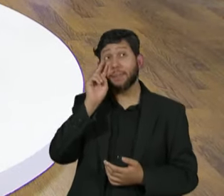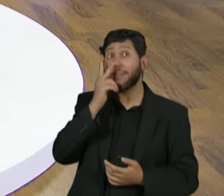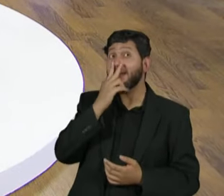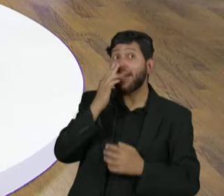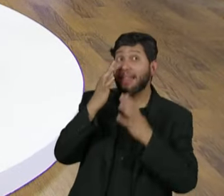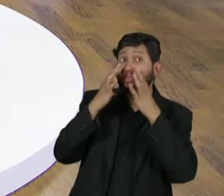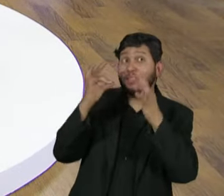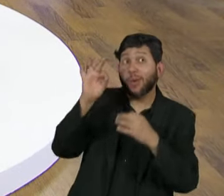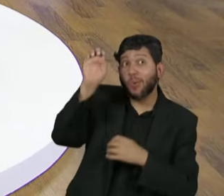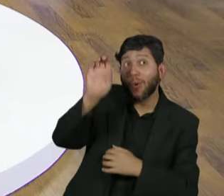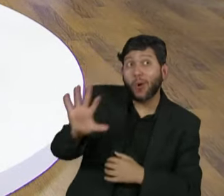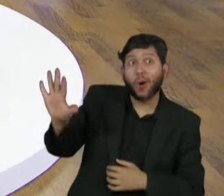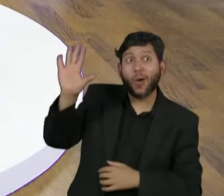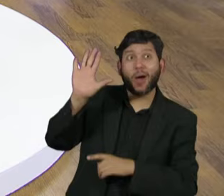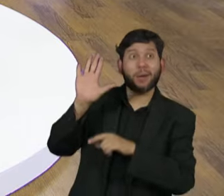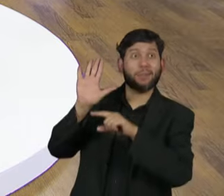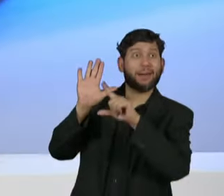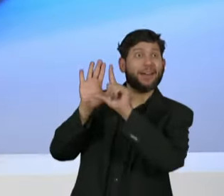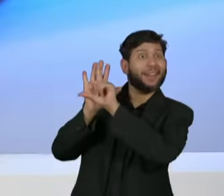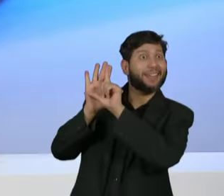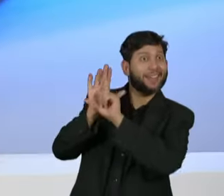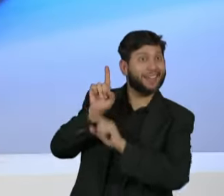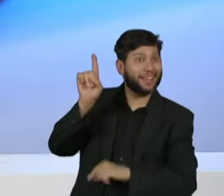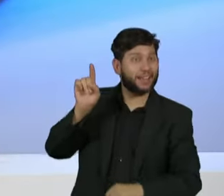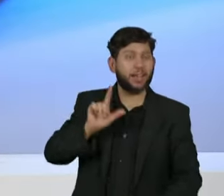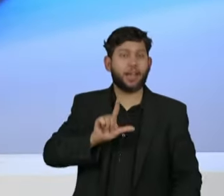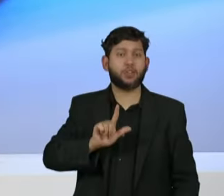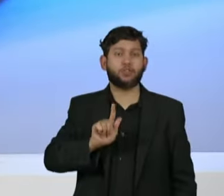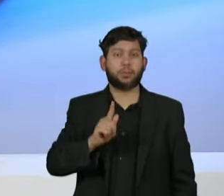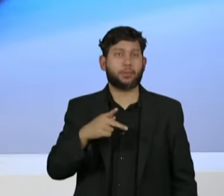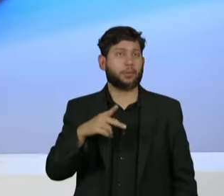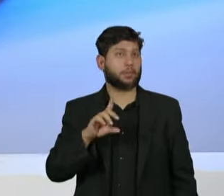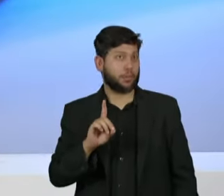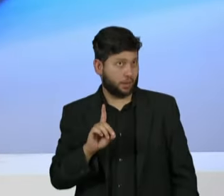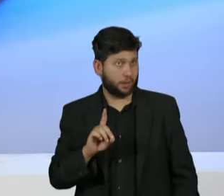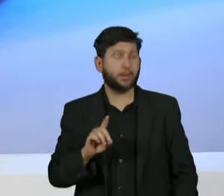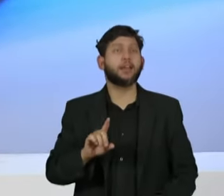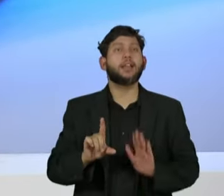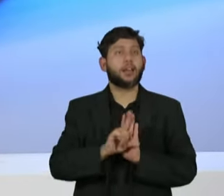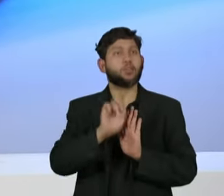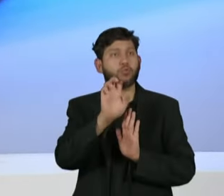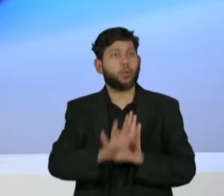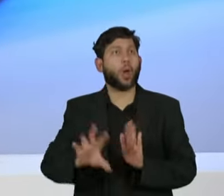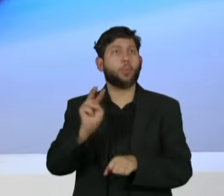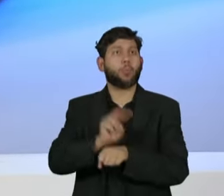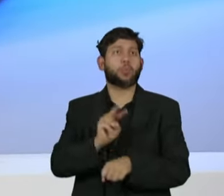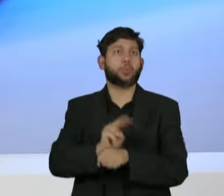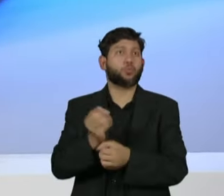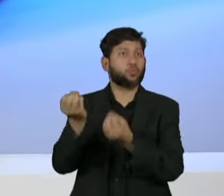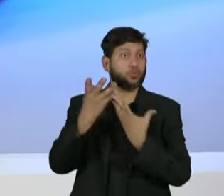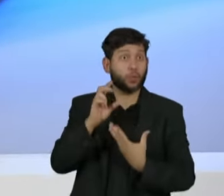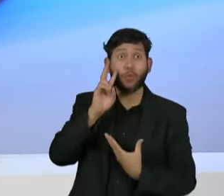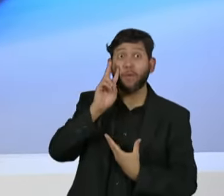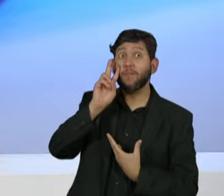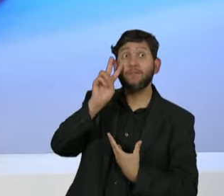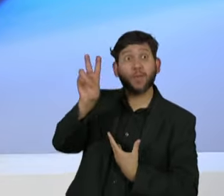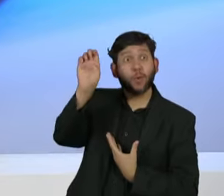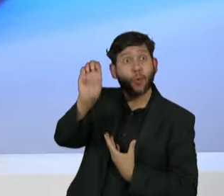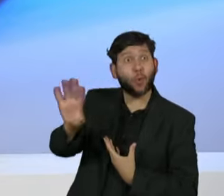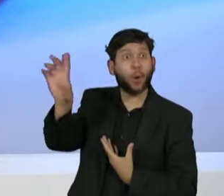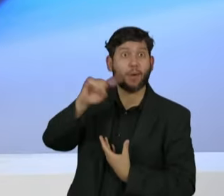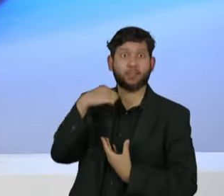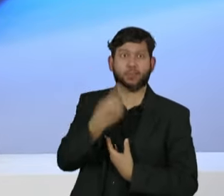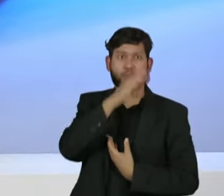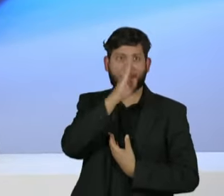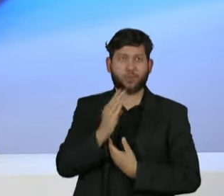em termos de legislação deu certo né lgpd né na lei geral de proteção e dados olhando para Europa tal tá certo olhar para